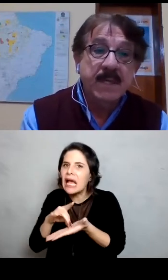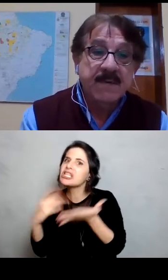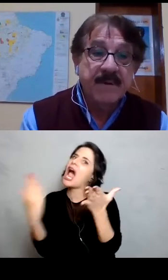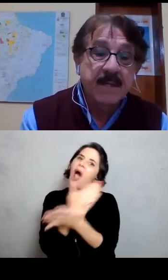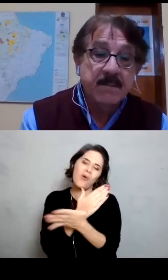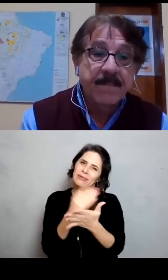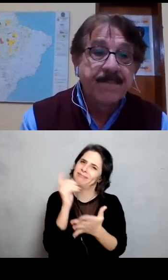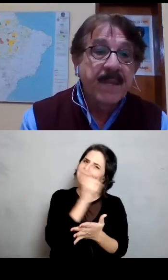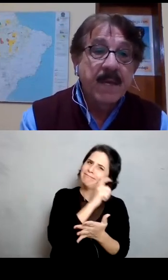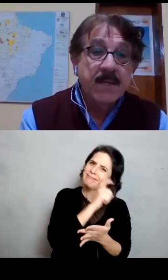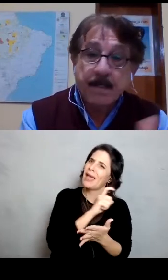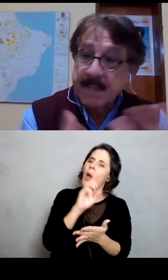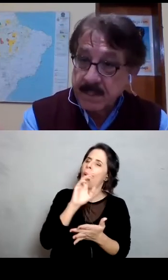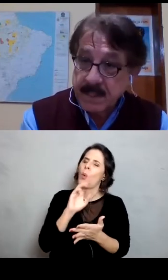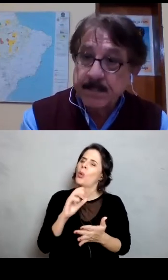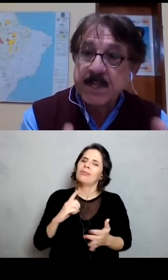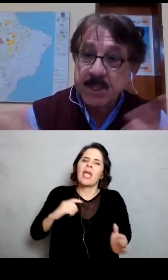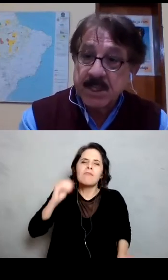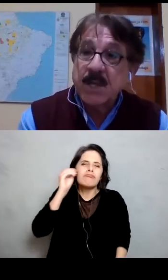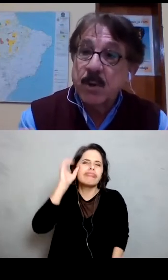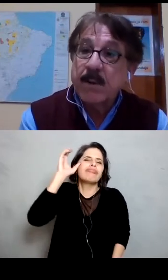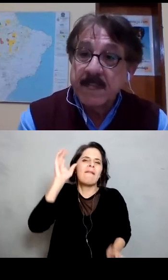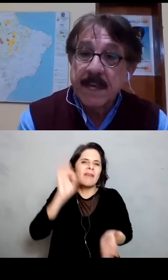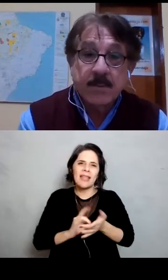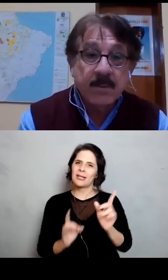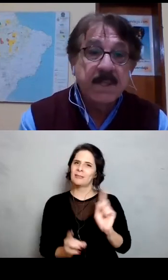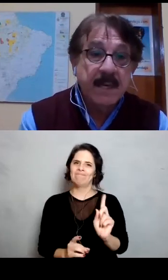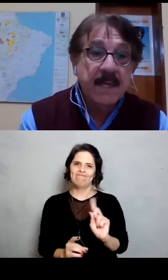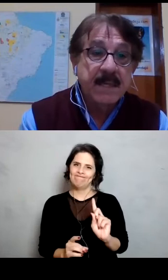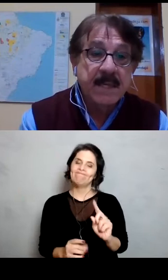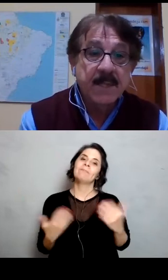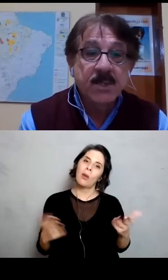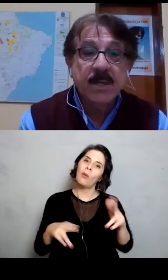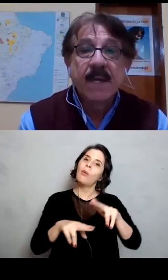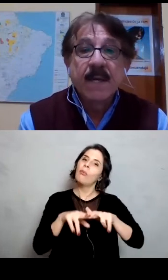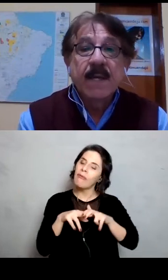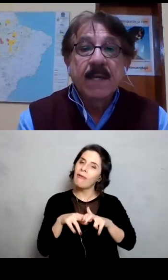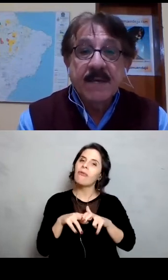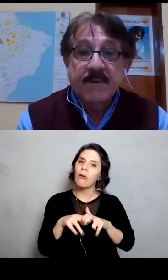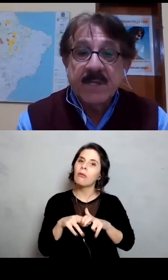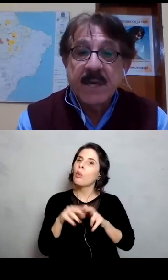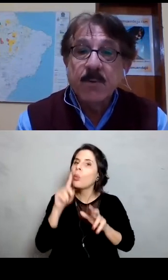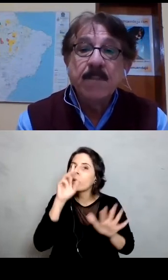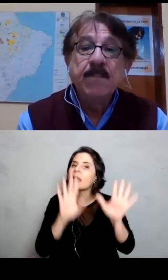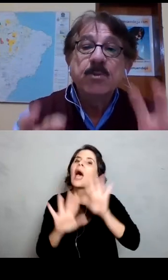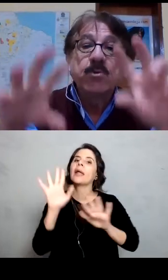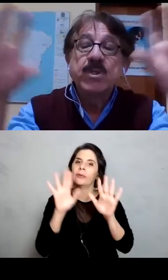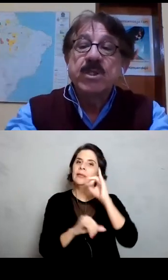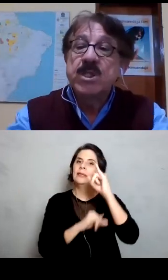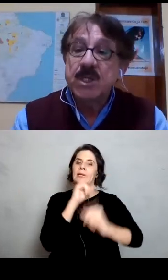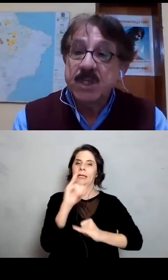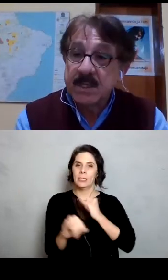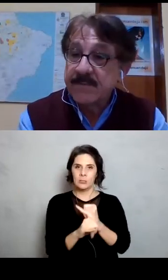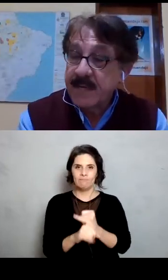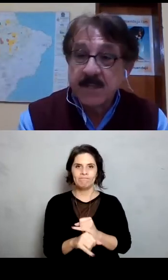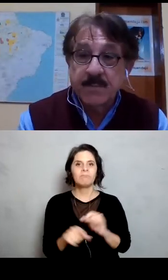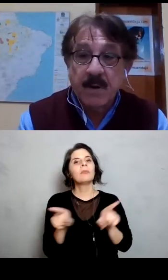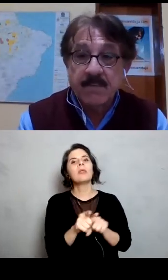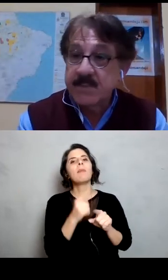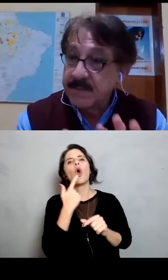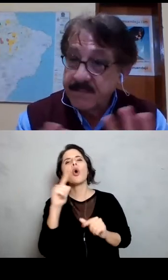com calma daqui a pouquinho nas perguntas que vocês tiverem ou nos comentários que vocês fizerem. 2 coisas que eu sugiro vocês evitarem quando quiserem tratar